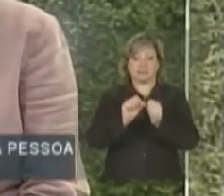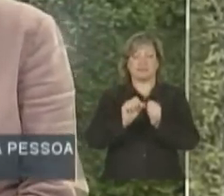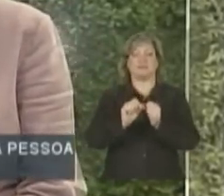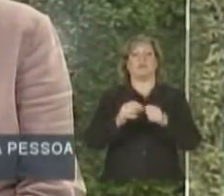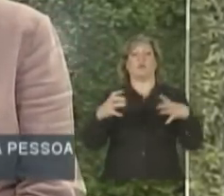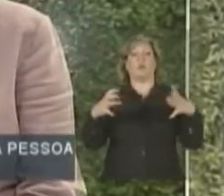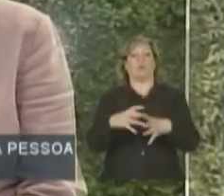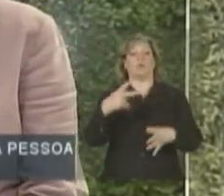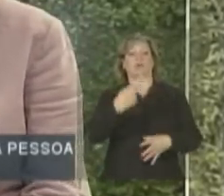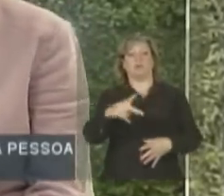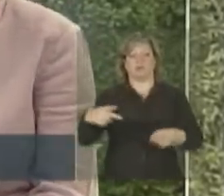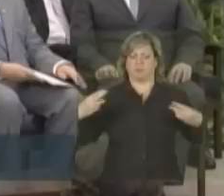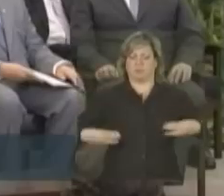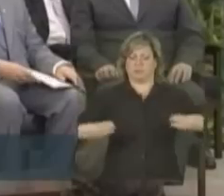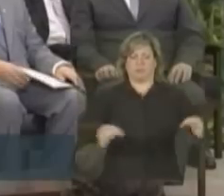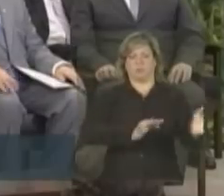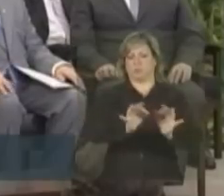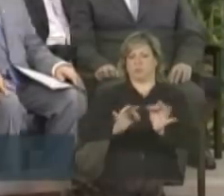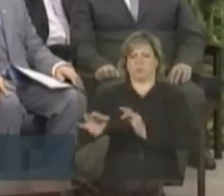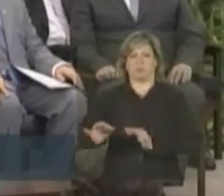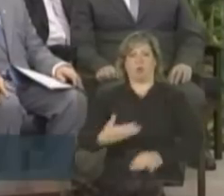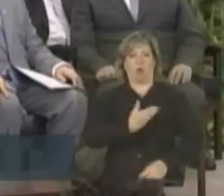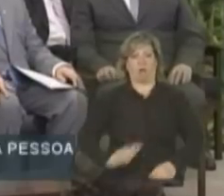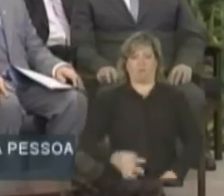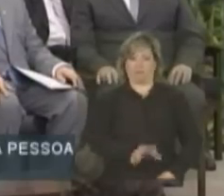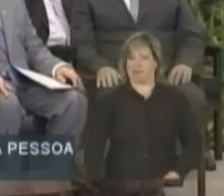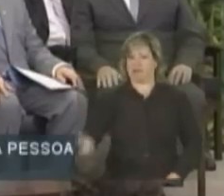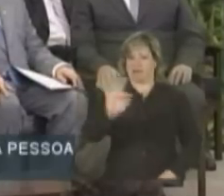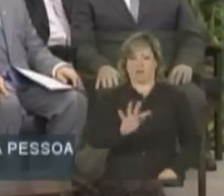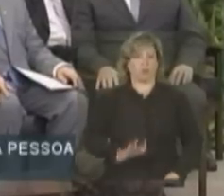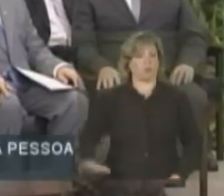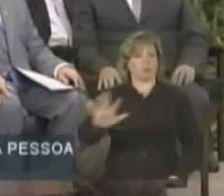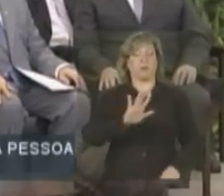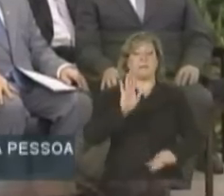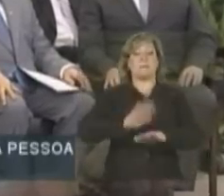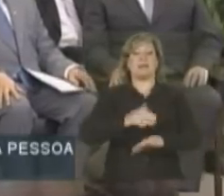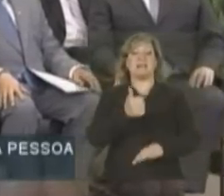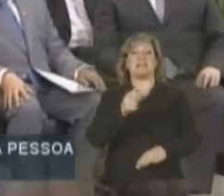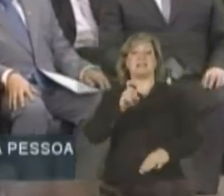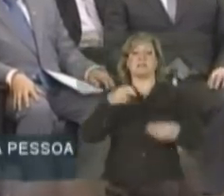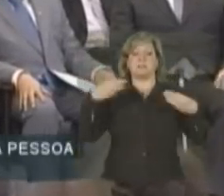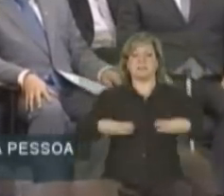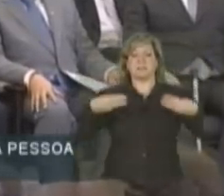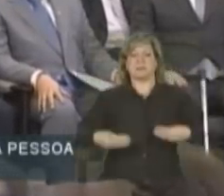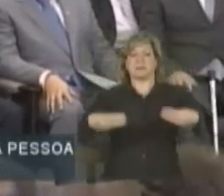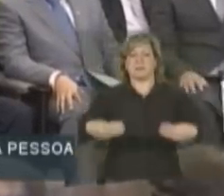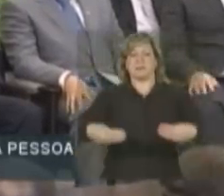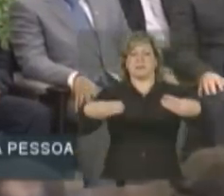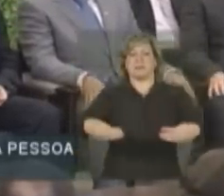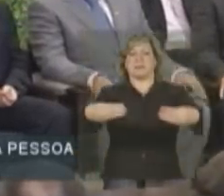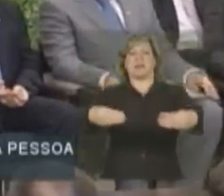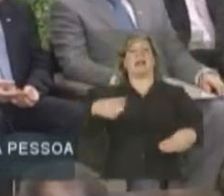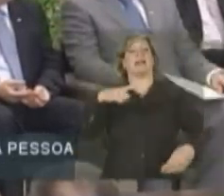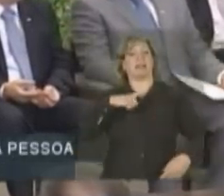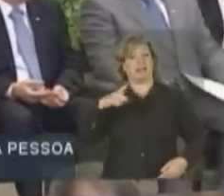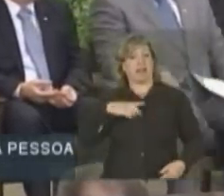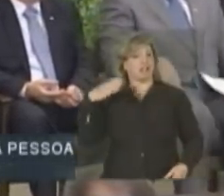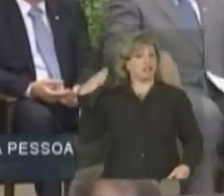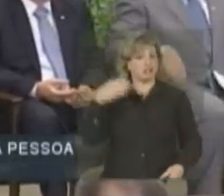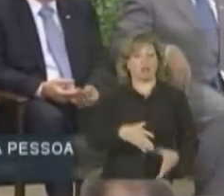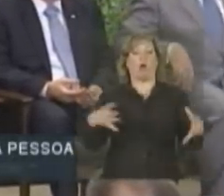seus ministérios, o governo federal como um todo. Mais de 15 ministérios estão diretamente, senhora